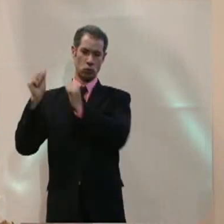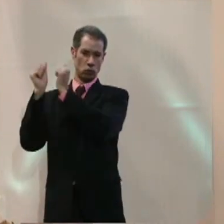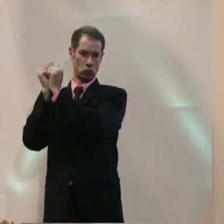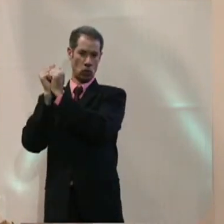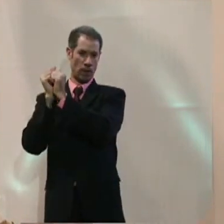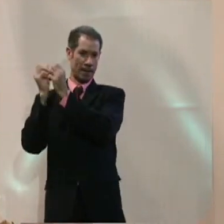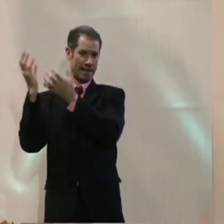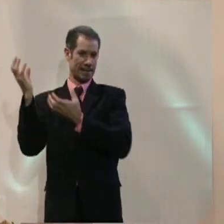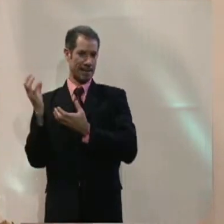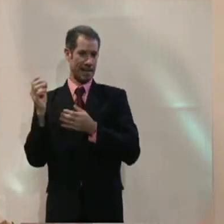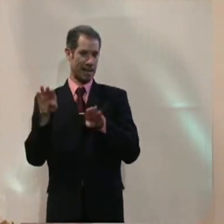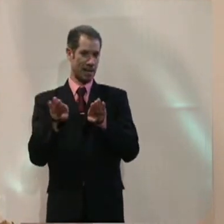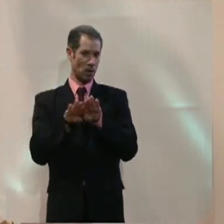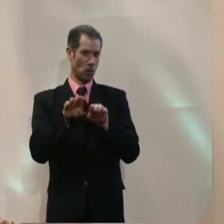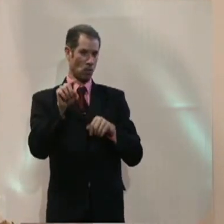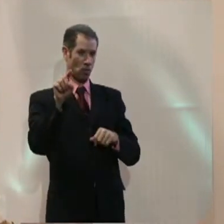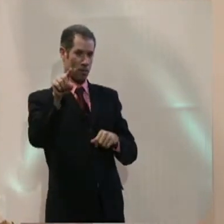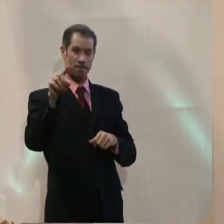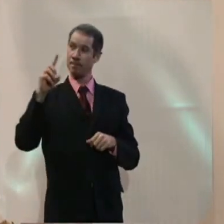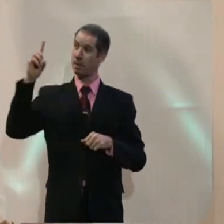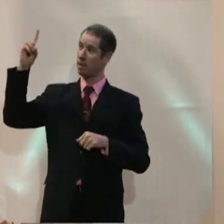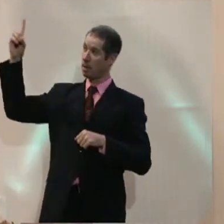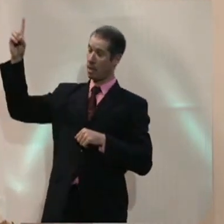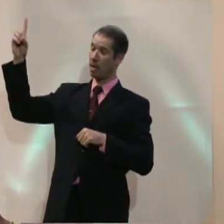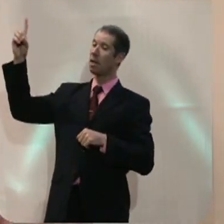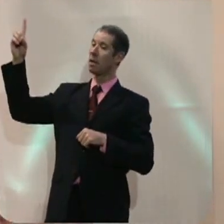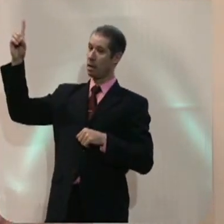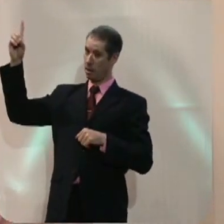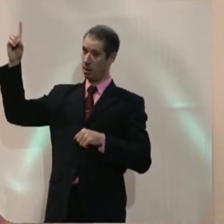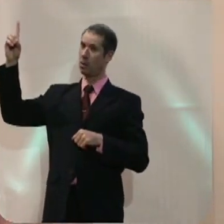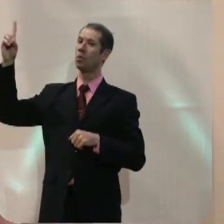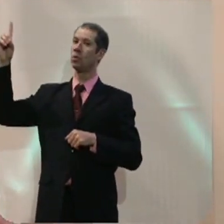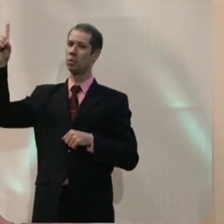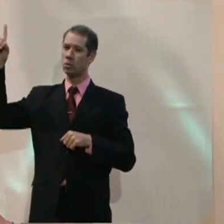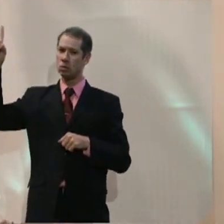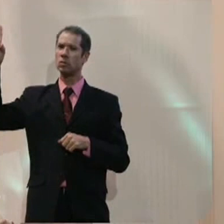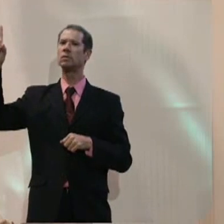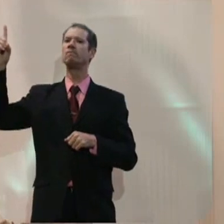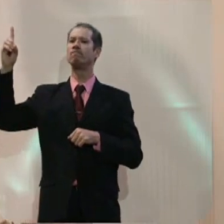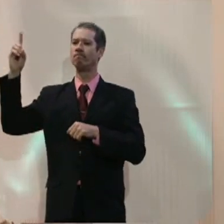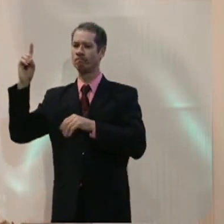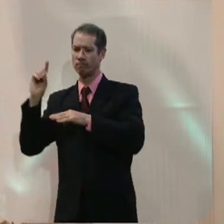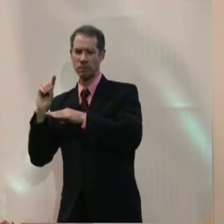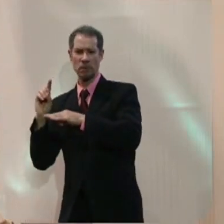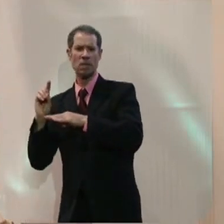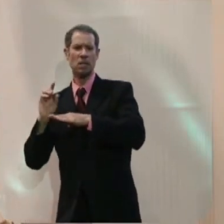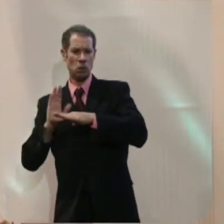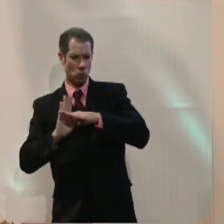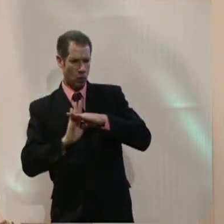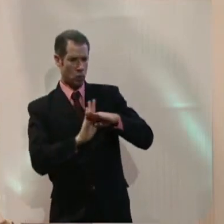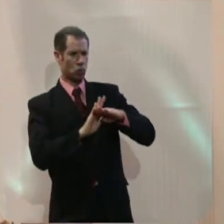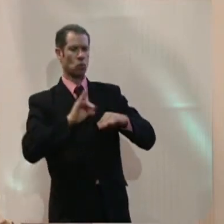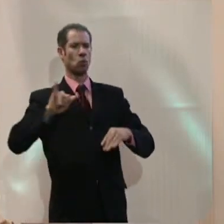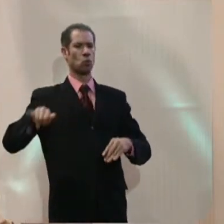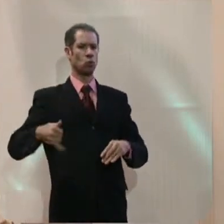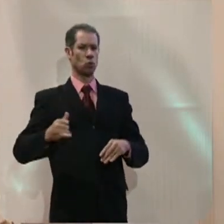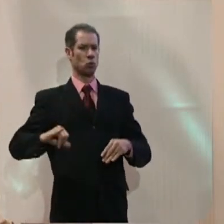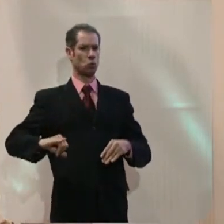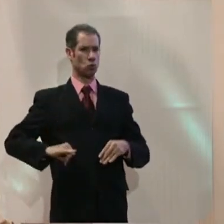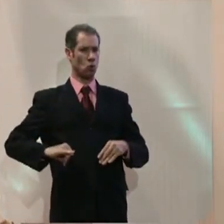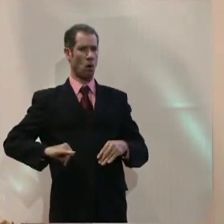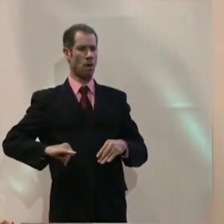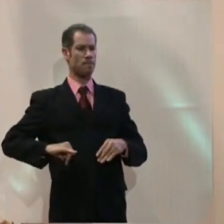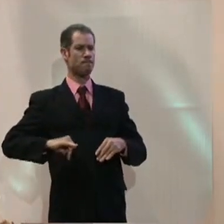com você. O Deus que foi buscá-lo no lugar em que ele estava, de angústia de alma, e o levou